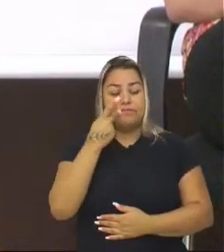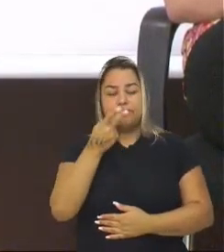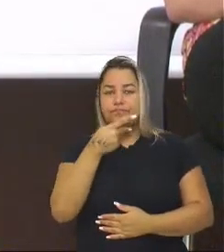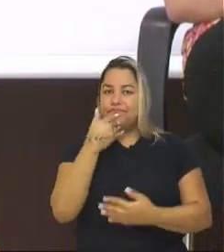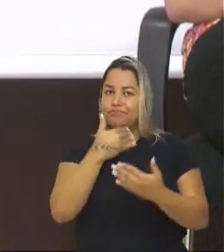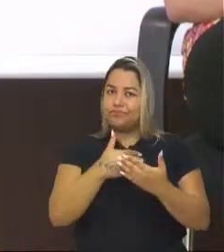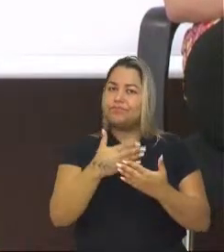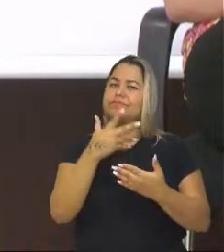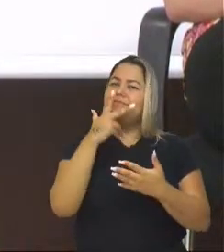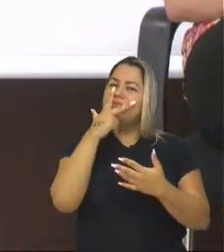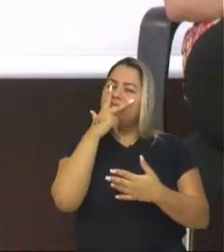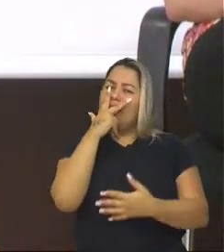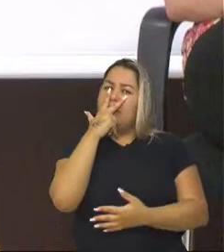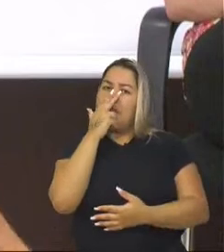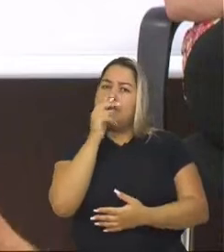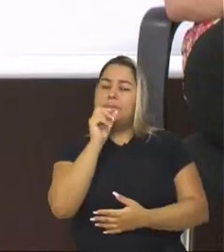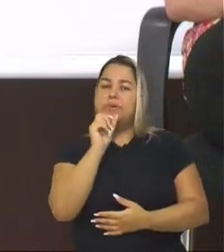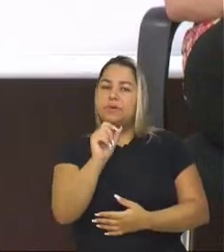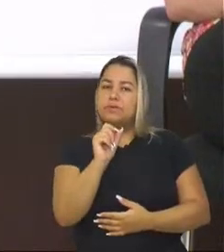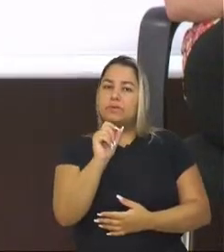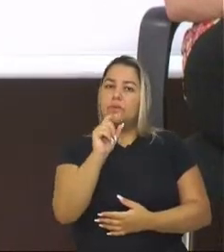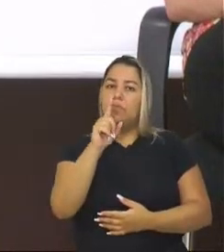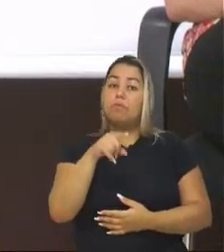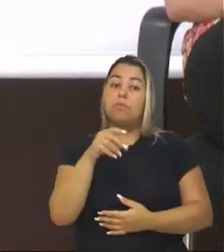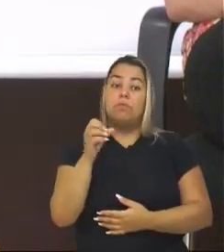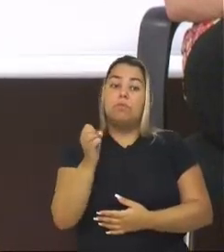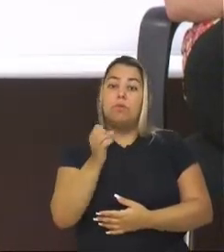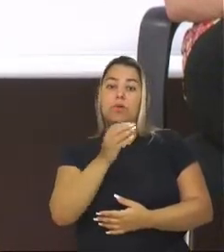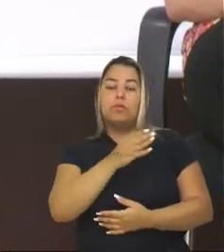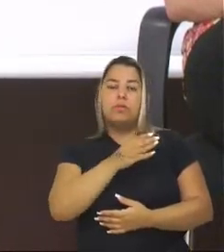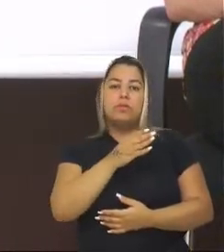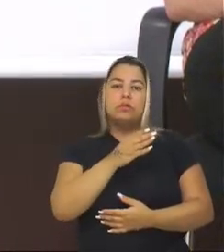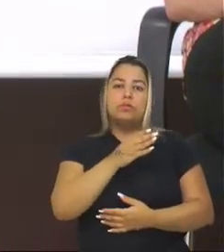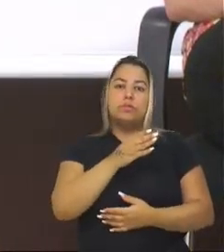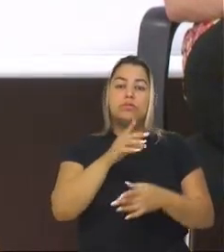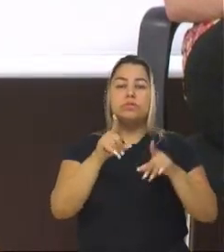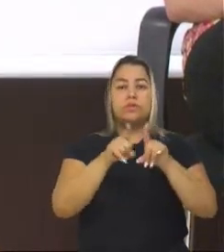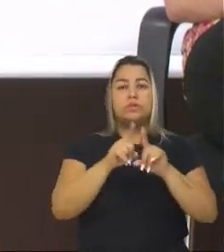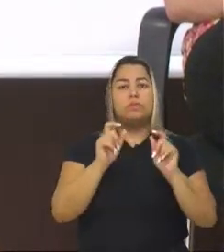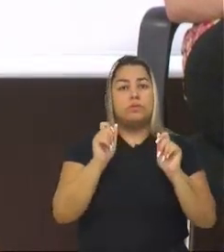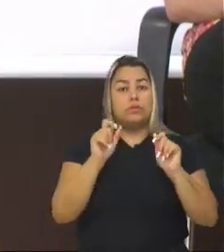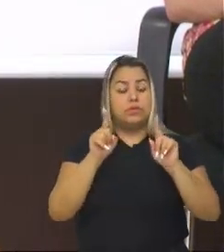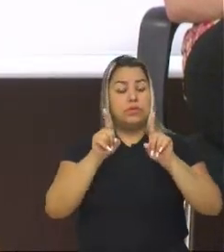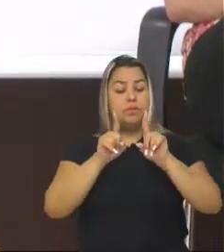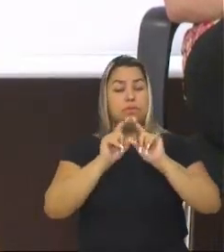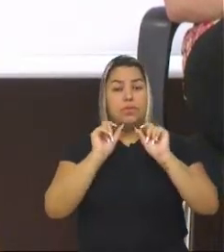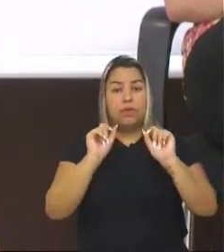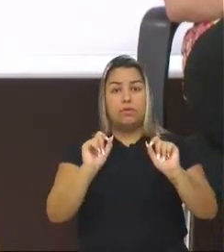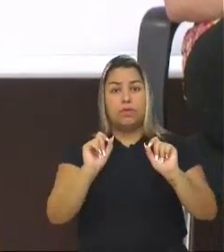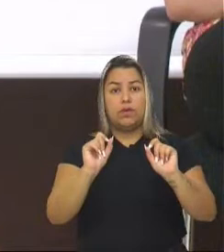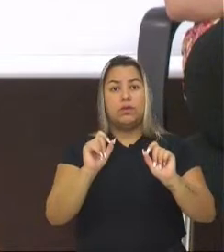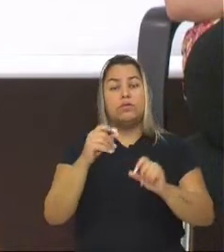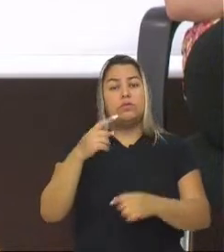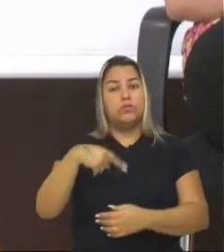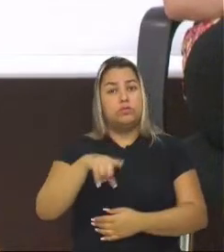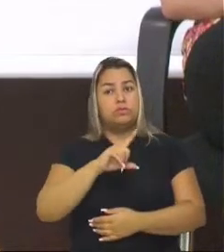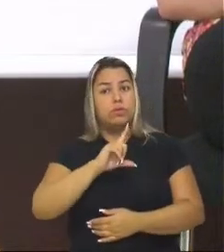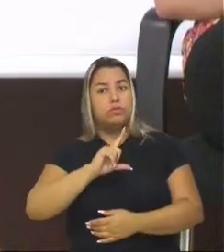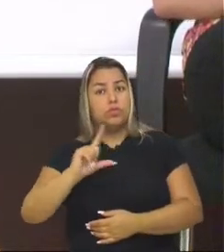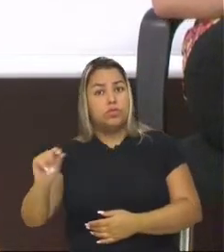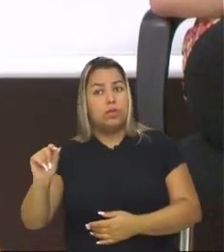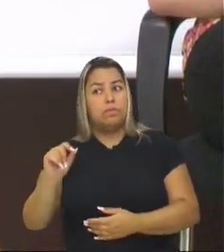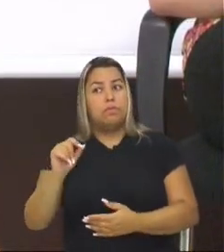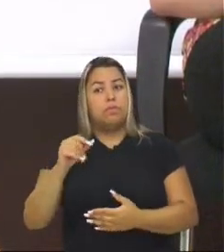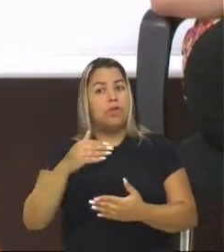que parece ser uma nova era, sem ser necessariamente, né? Mas a gente saiu de um